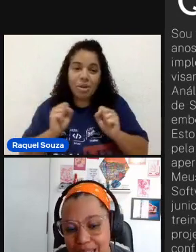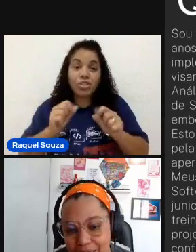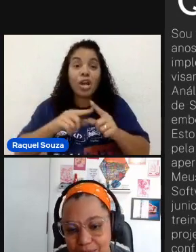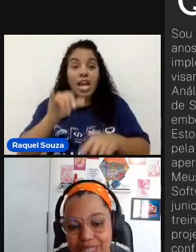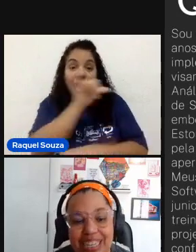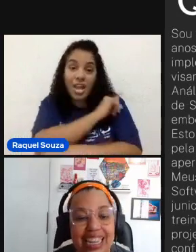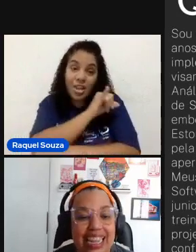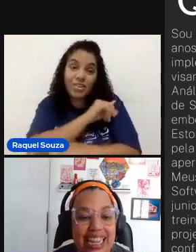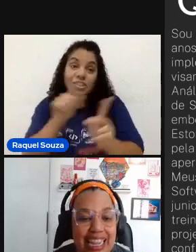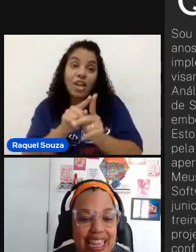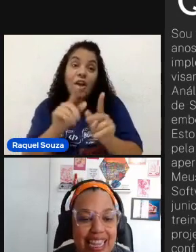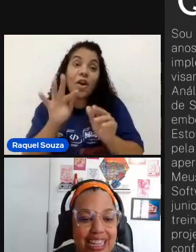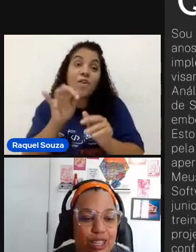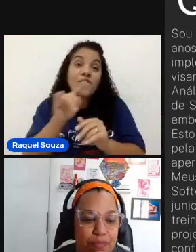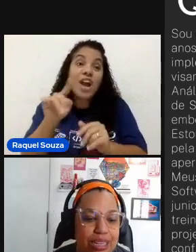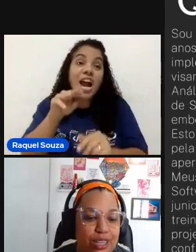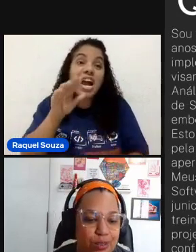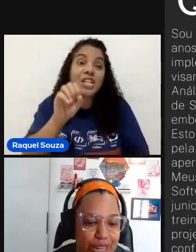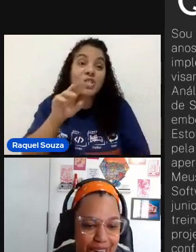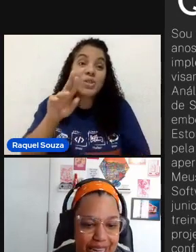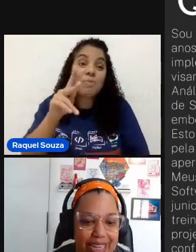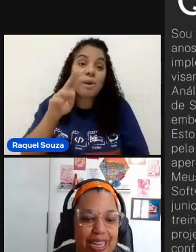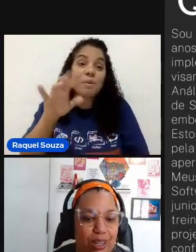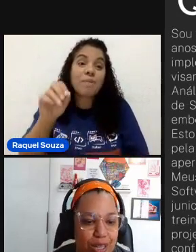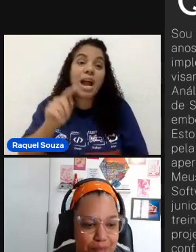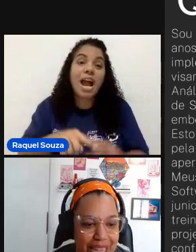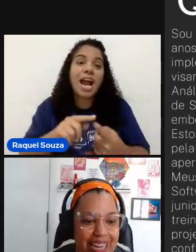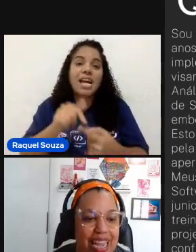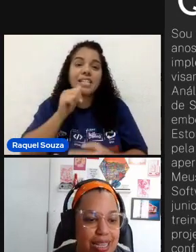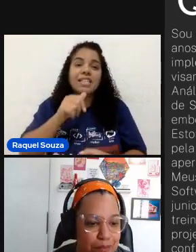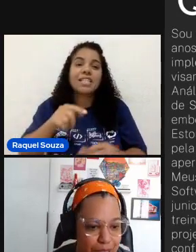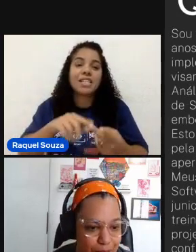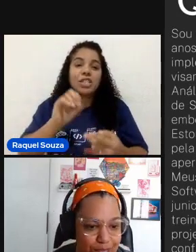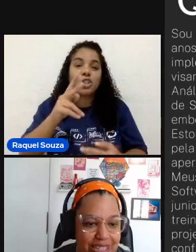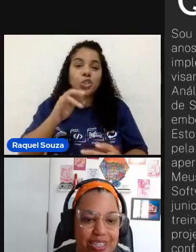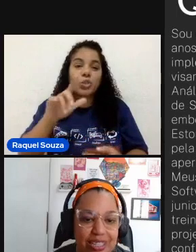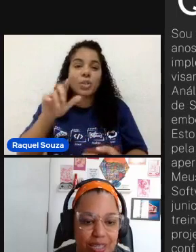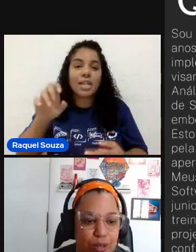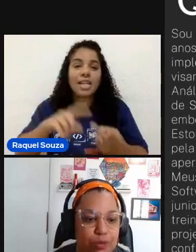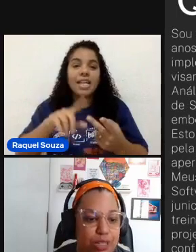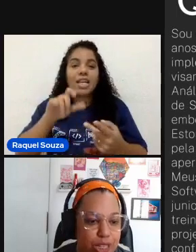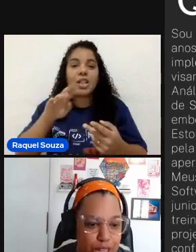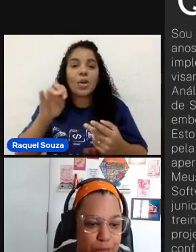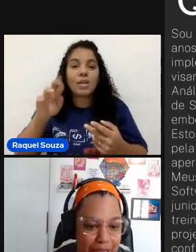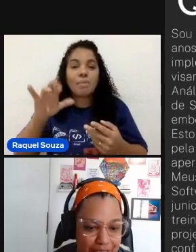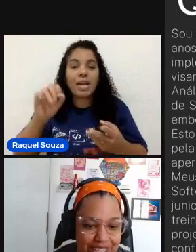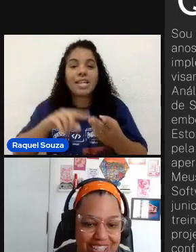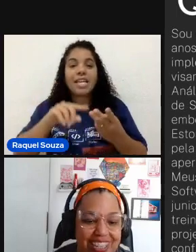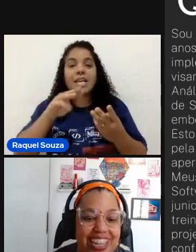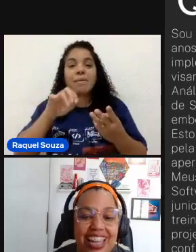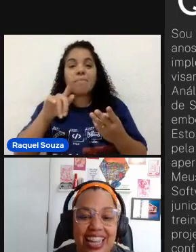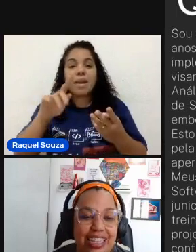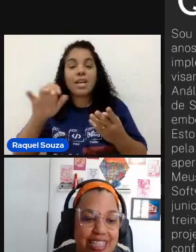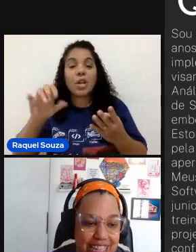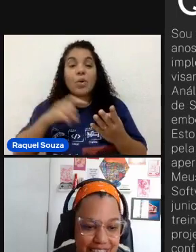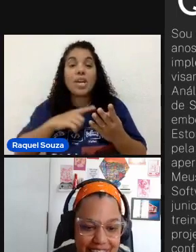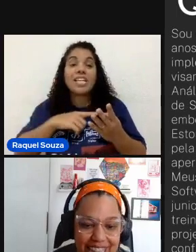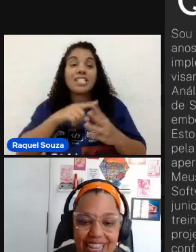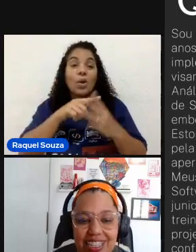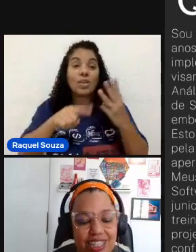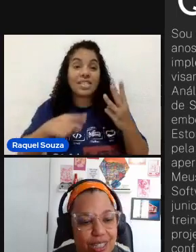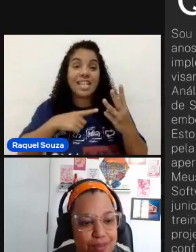Super Mario. E sou mãe da Shuri Lee, da Lola Maria e da Meg Louise, que são as minhas 3 pets.